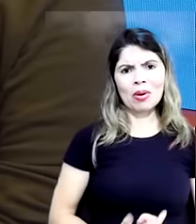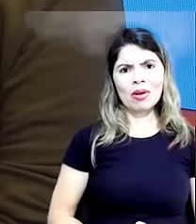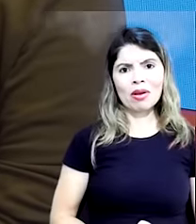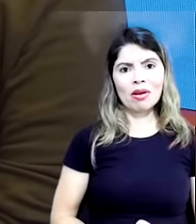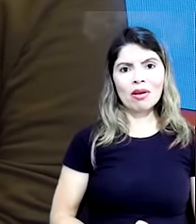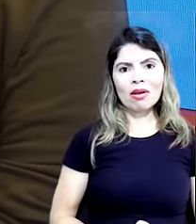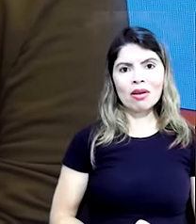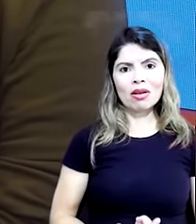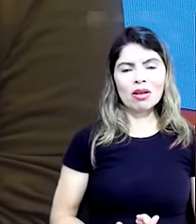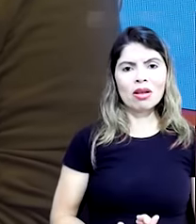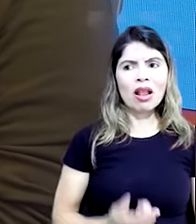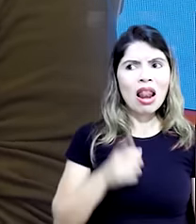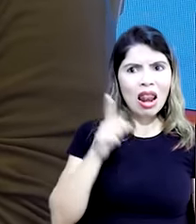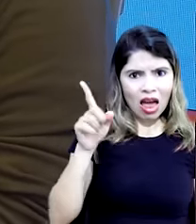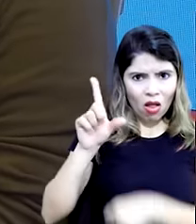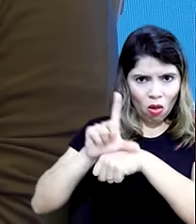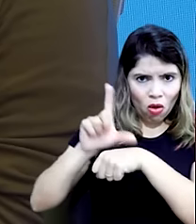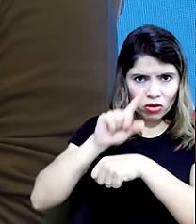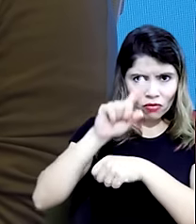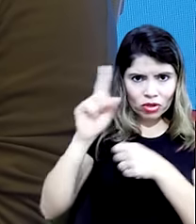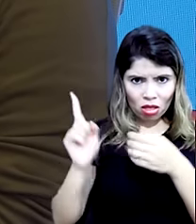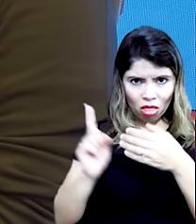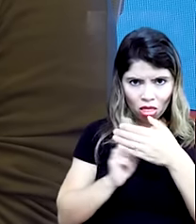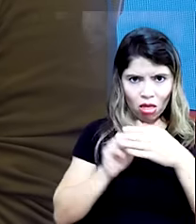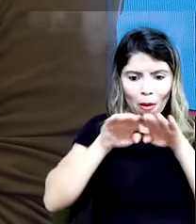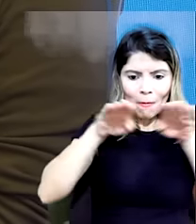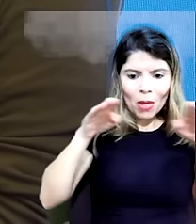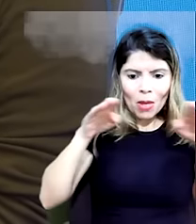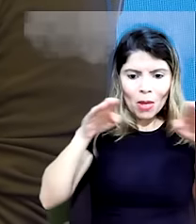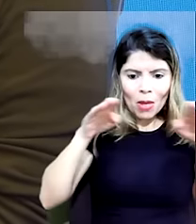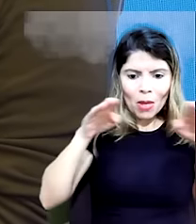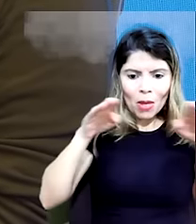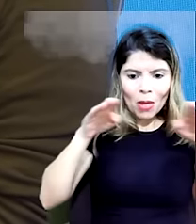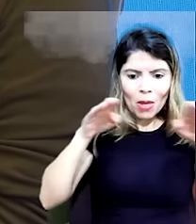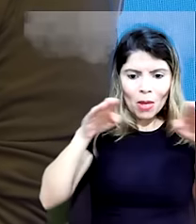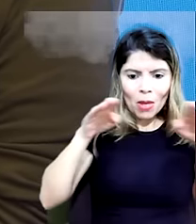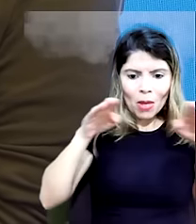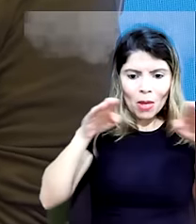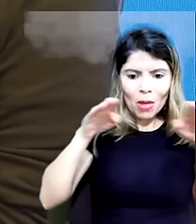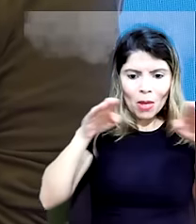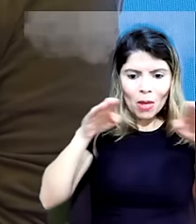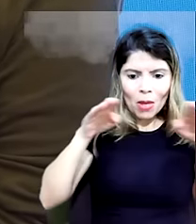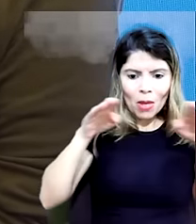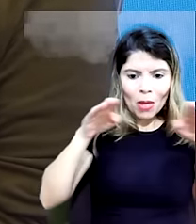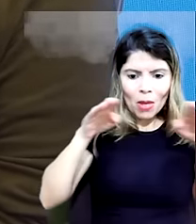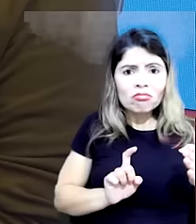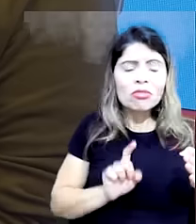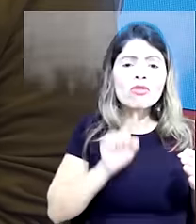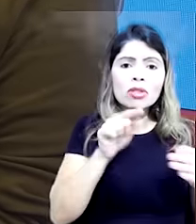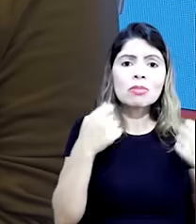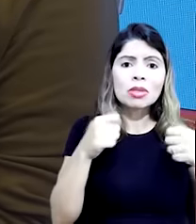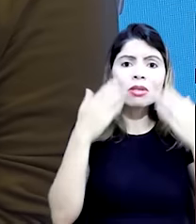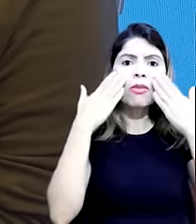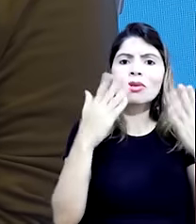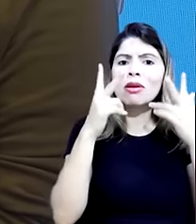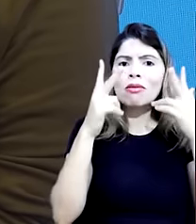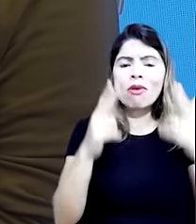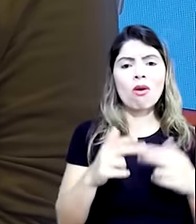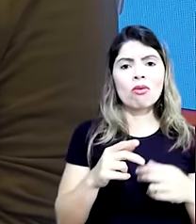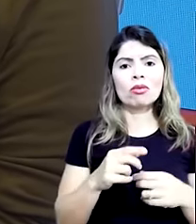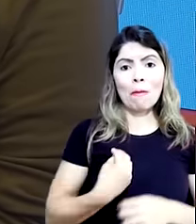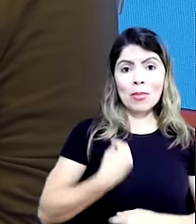você não aparece você fica lá lá dentro escondido né quando o pessoal vai lá eu falei então não você tem que aparecer do mesmo jeito que você tá no